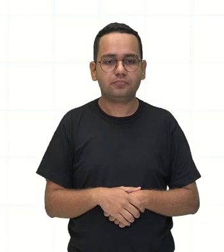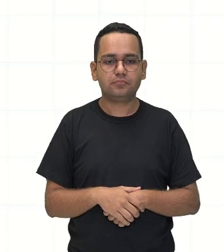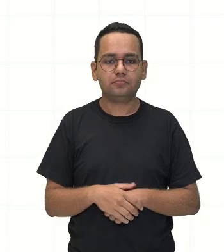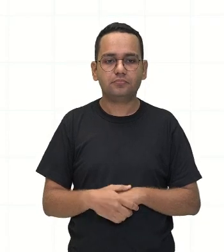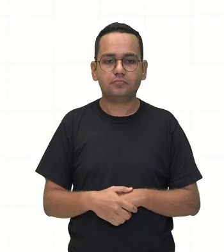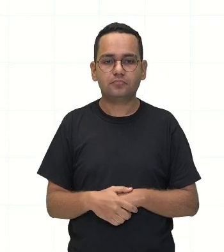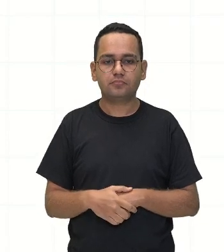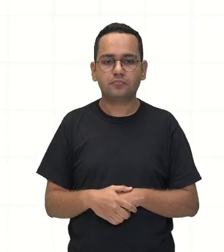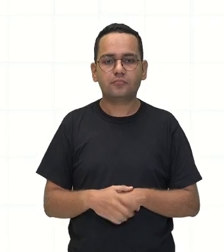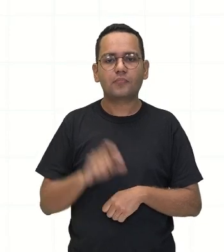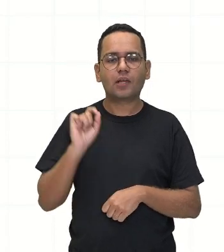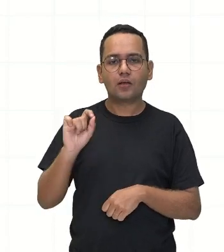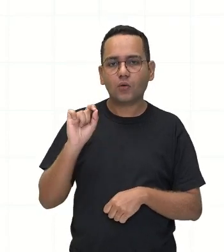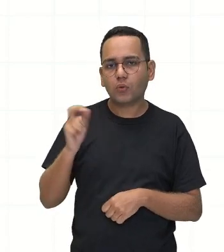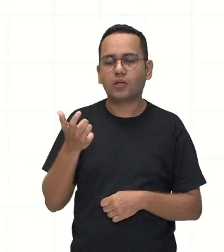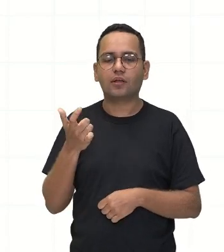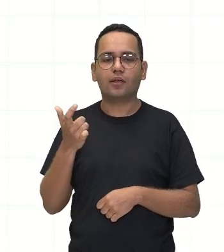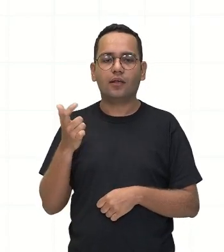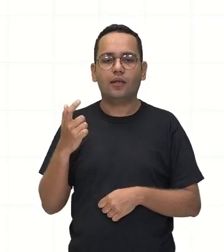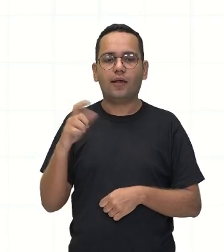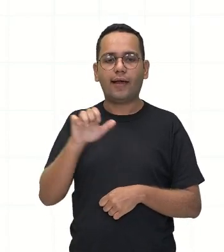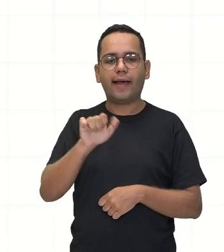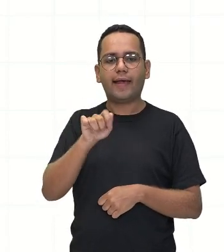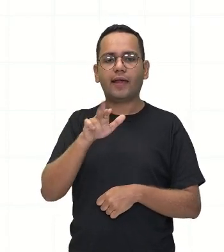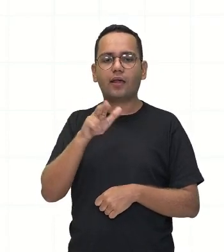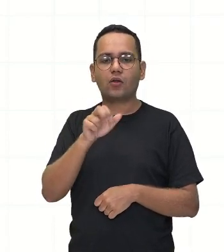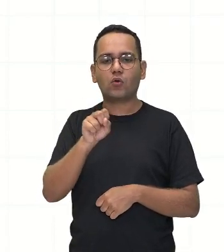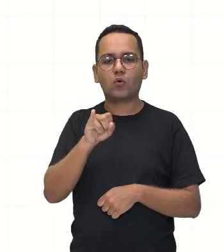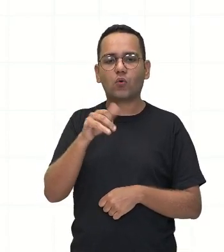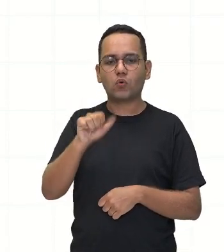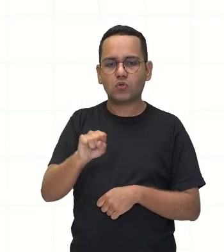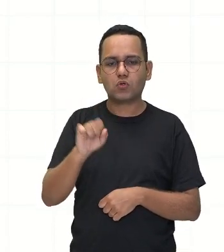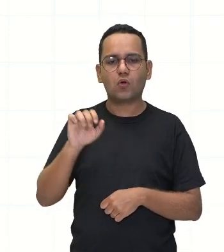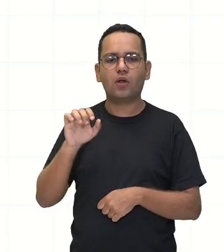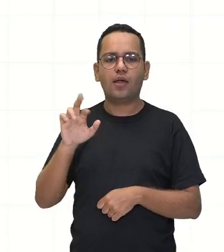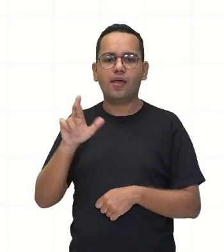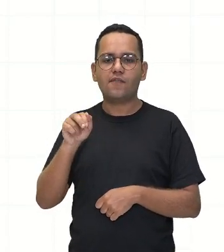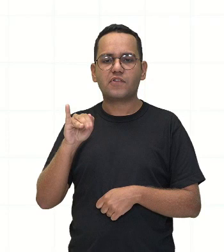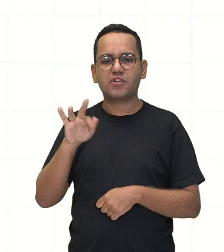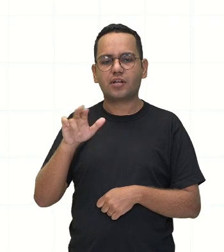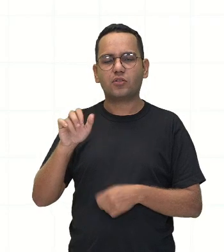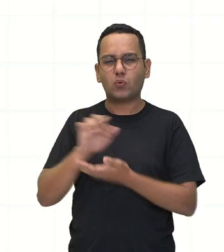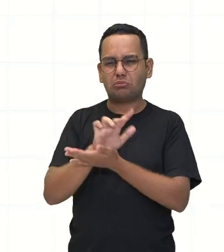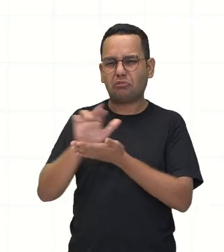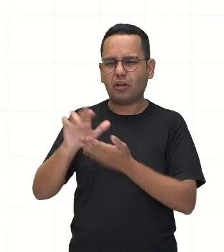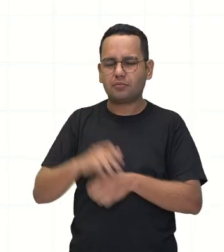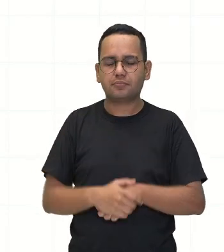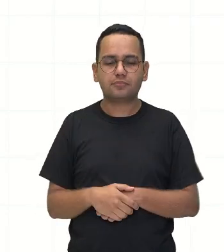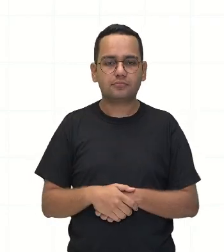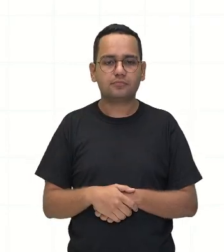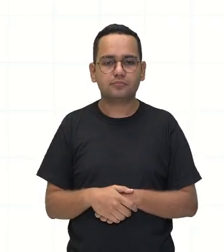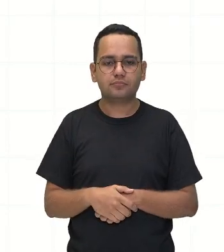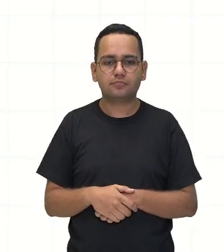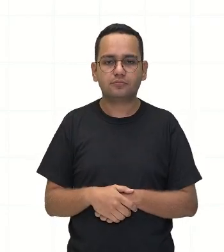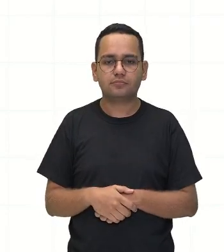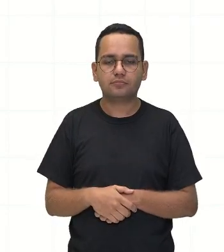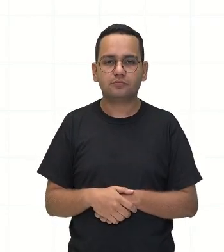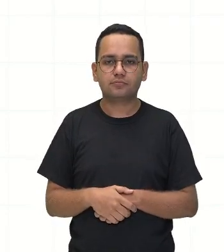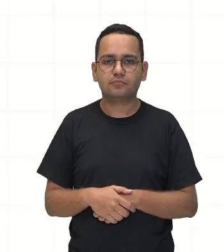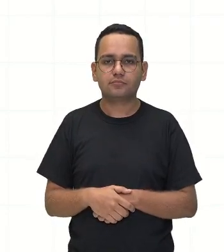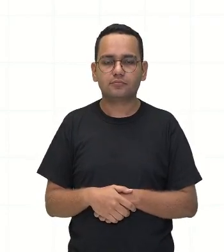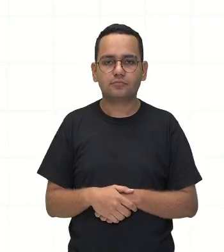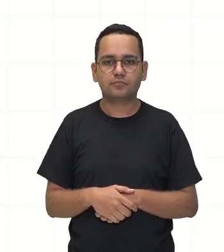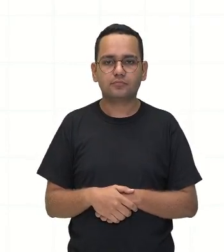eram encontrados em aerossóis, em refrigeradores. Imagine aqui vocês que tudo que